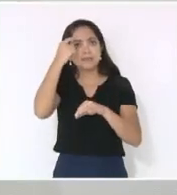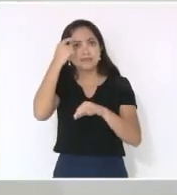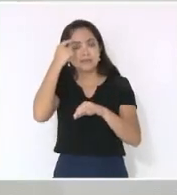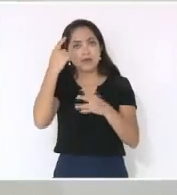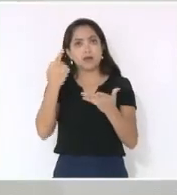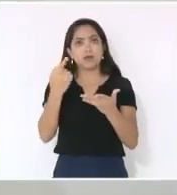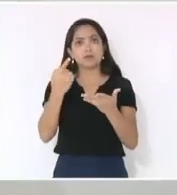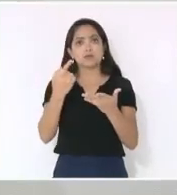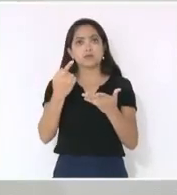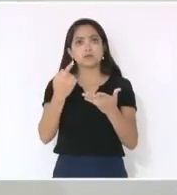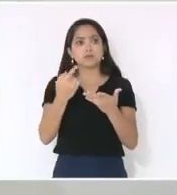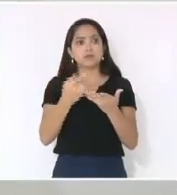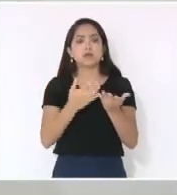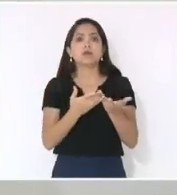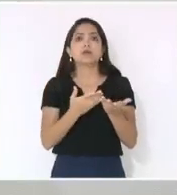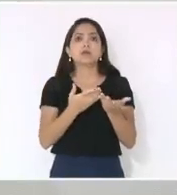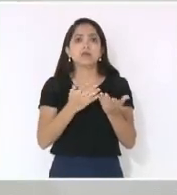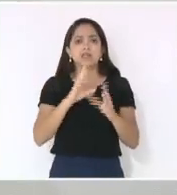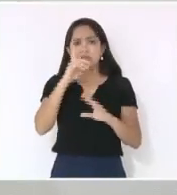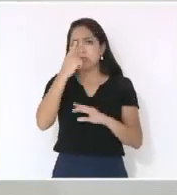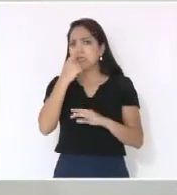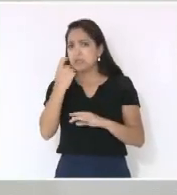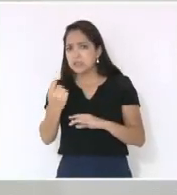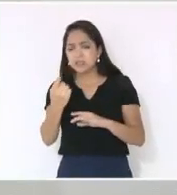tratamento de resíduos, lixo,